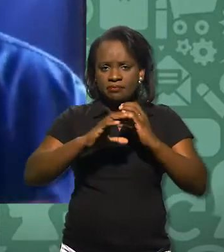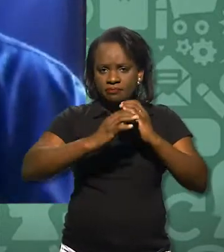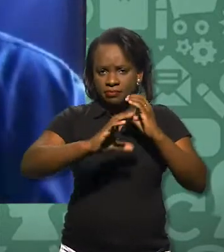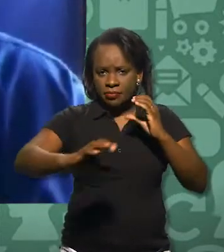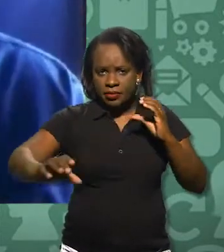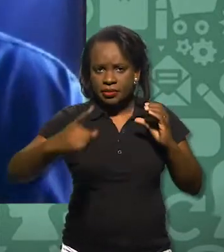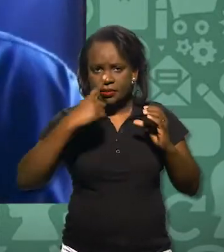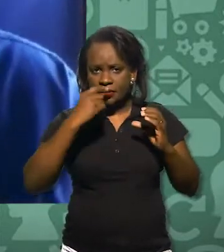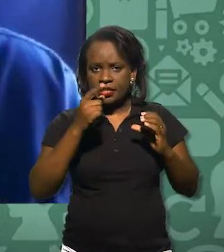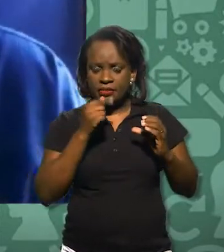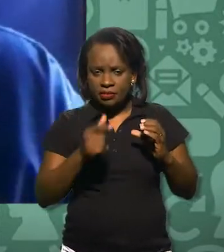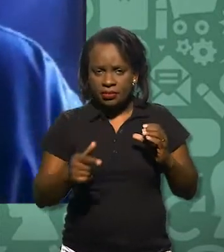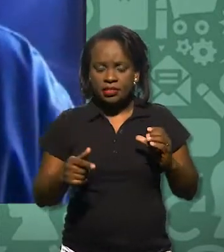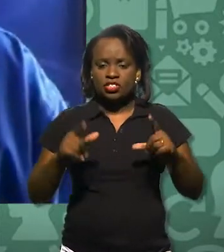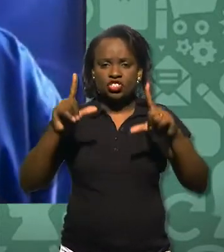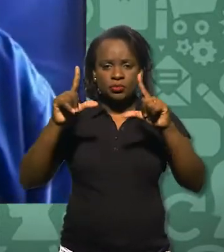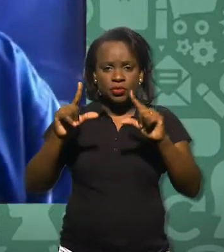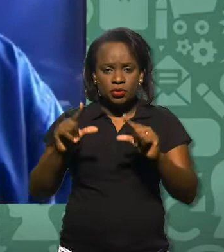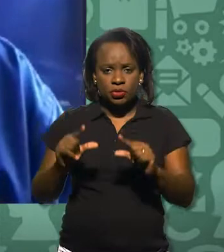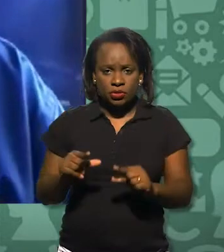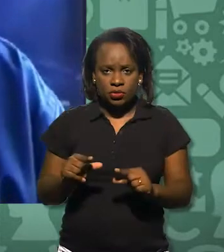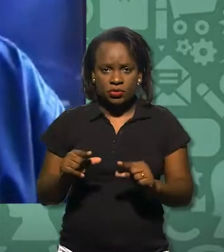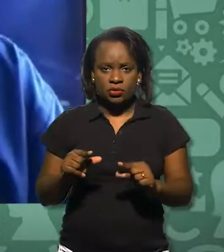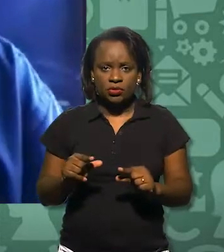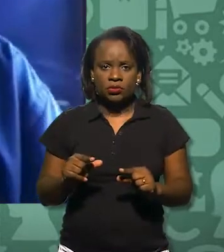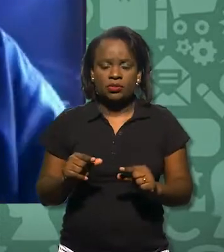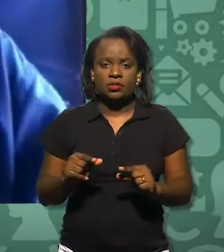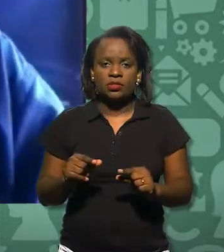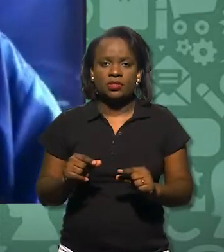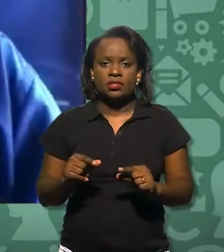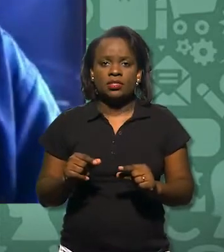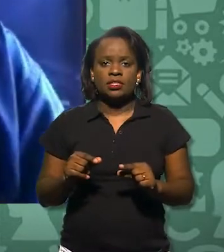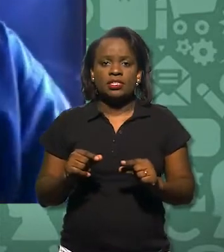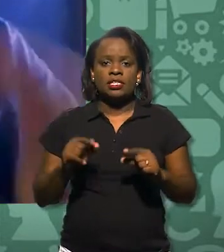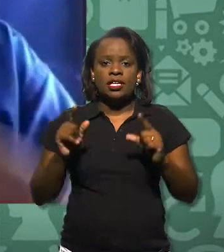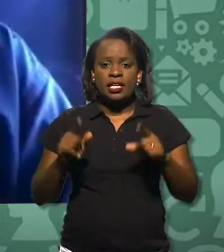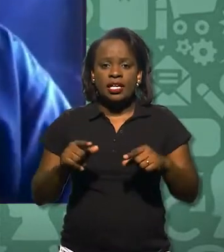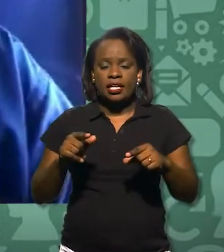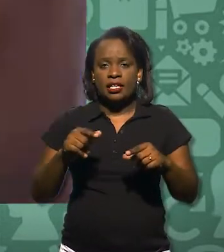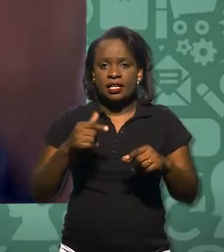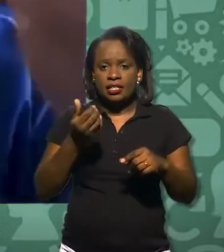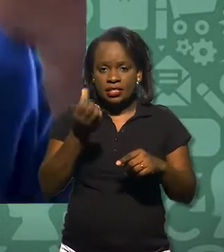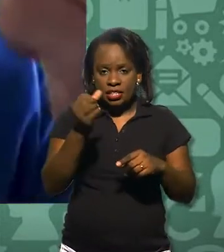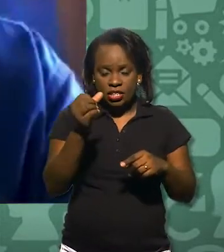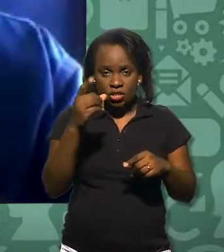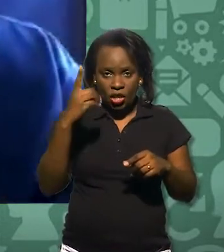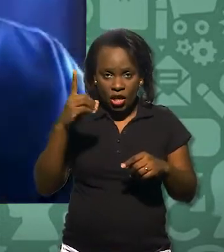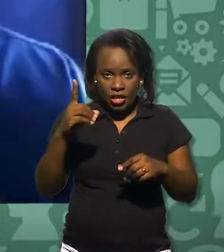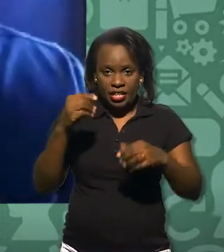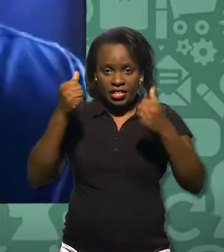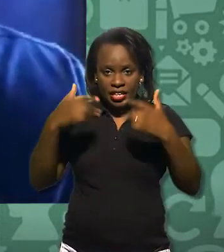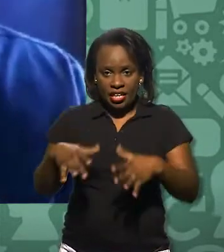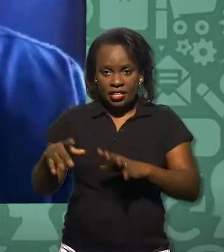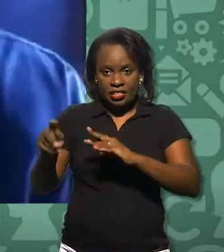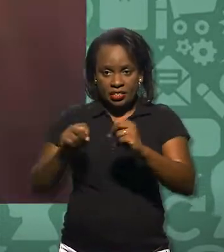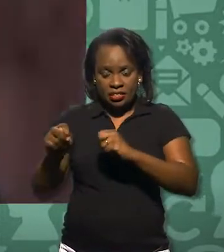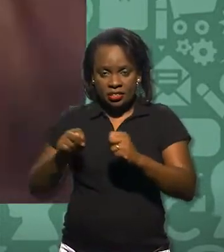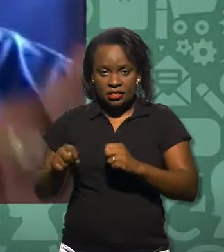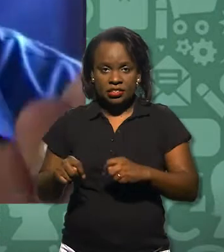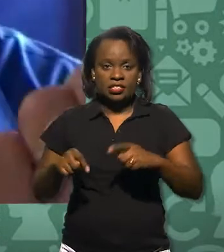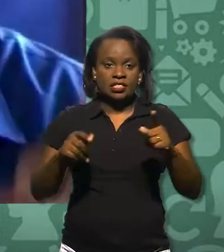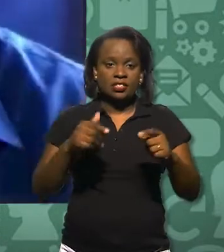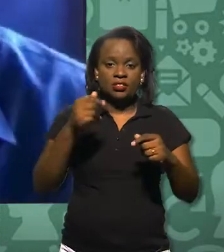do esgoto diminuía, era cada $6 gasto com a saúde